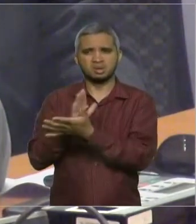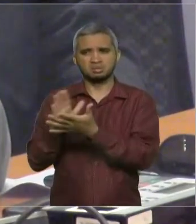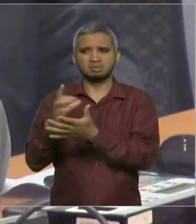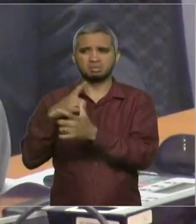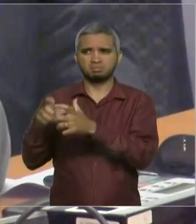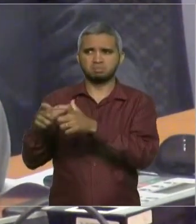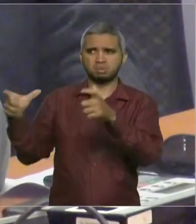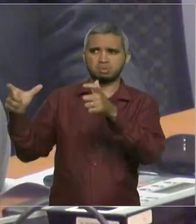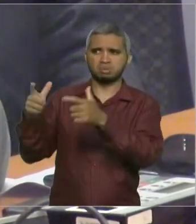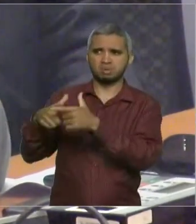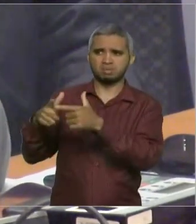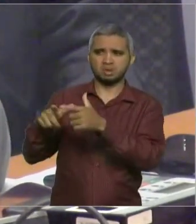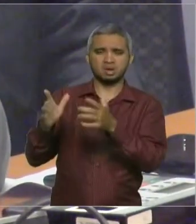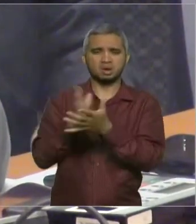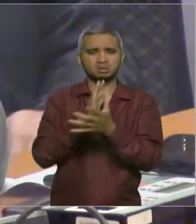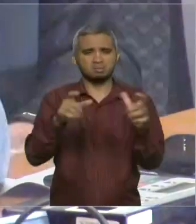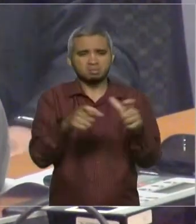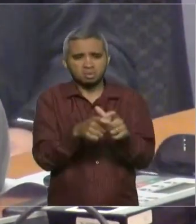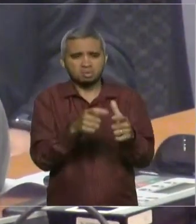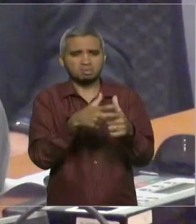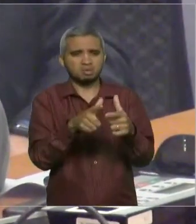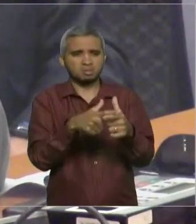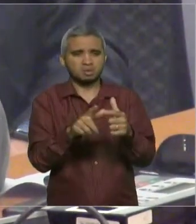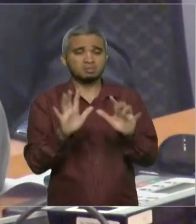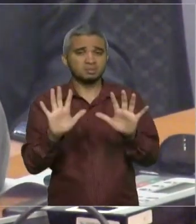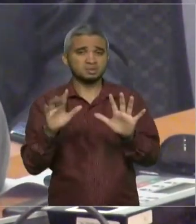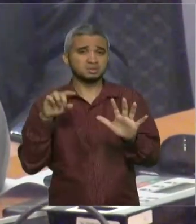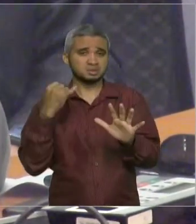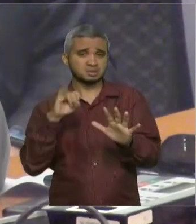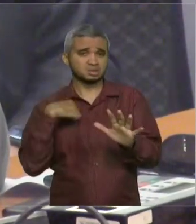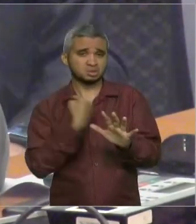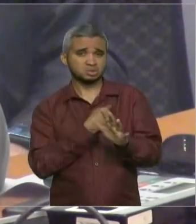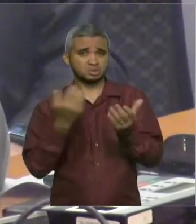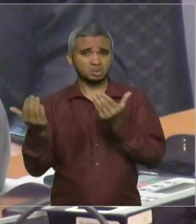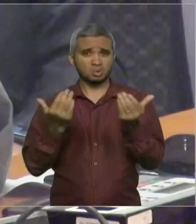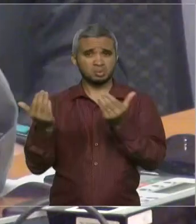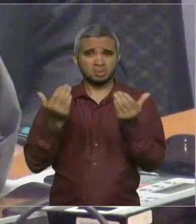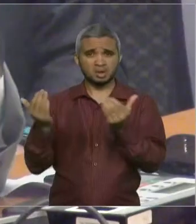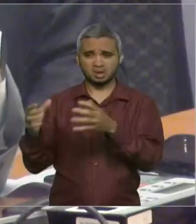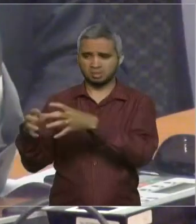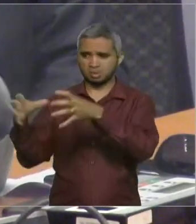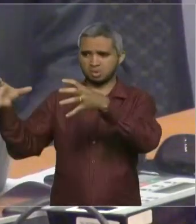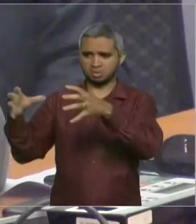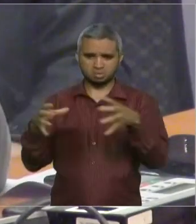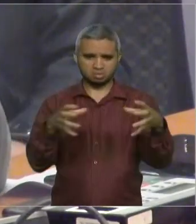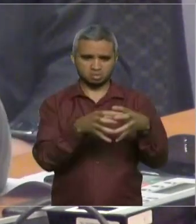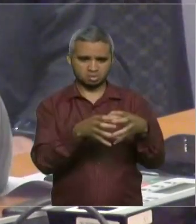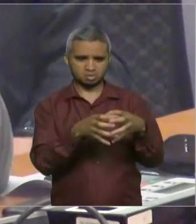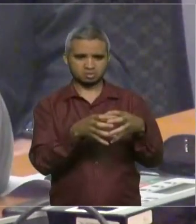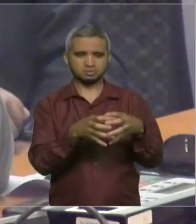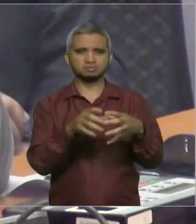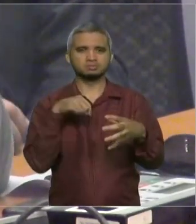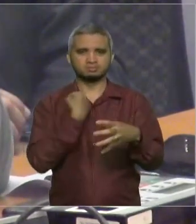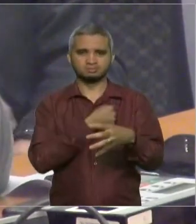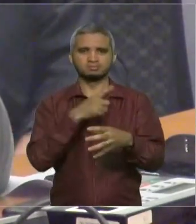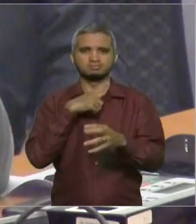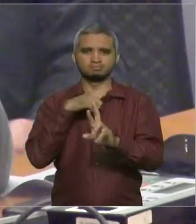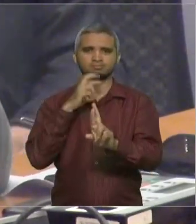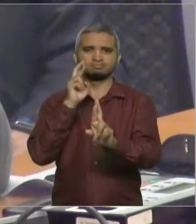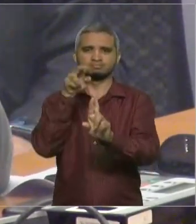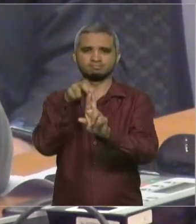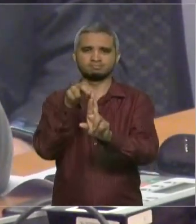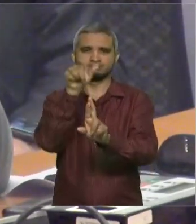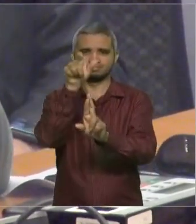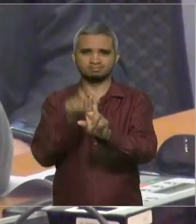quando a gente bota e compara as situações, a gente vai ver que a gente tem um grande espelho aqui dentro dessa casa.